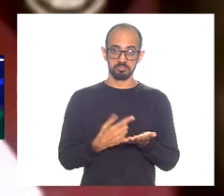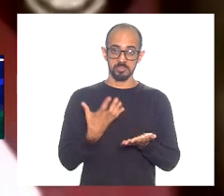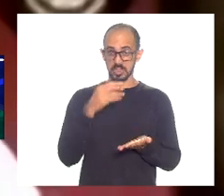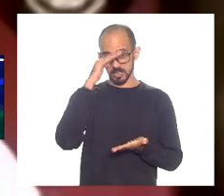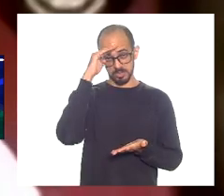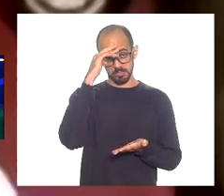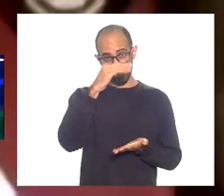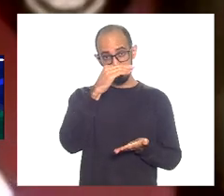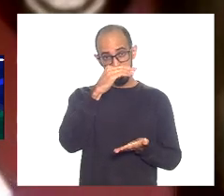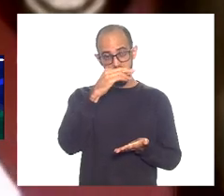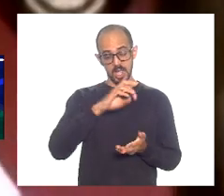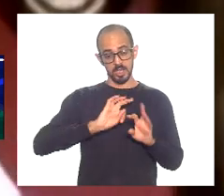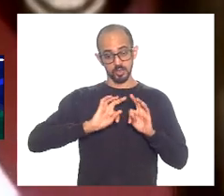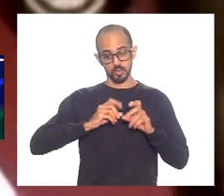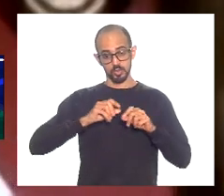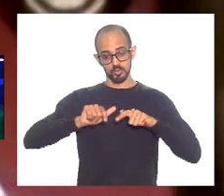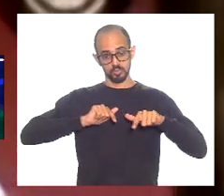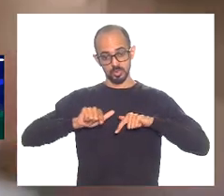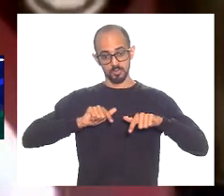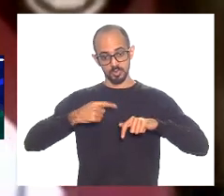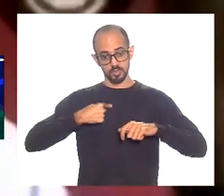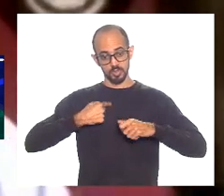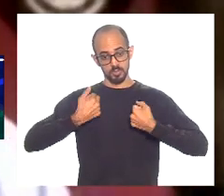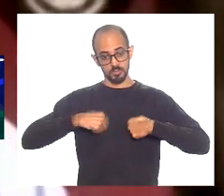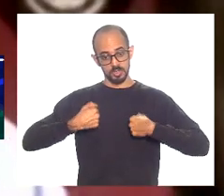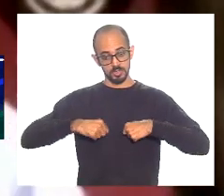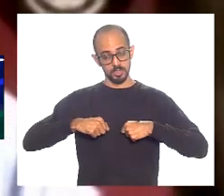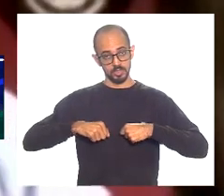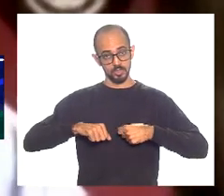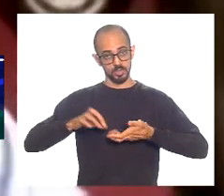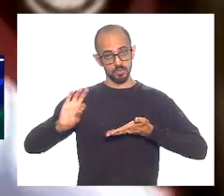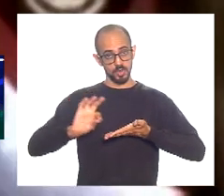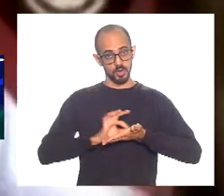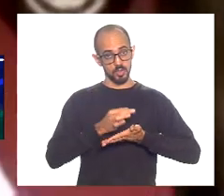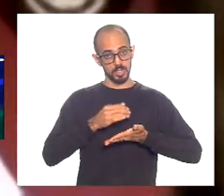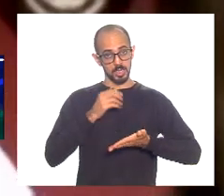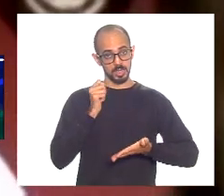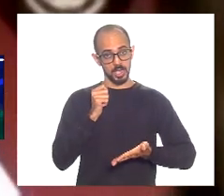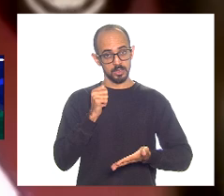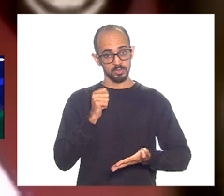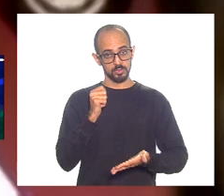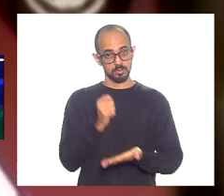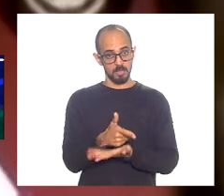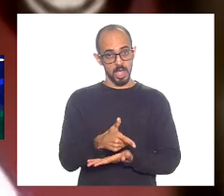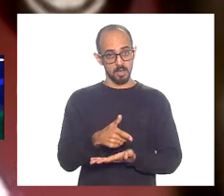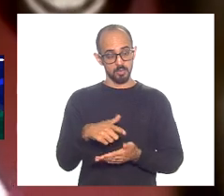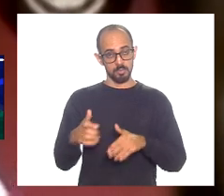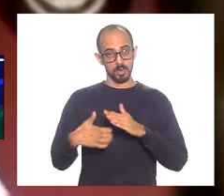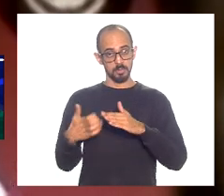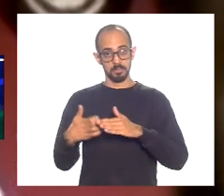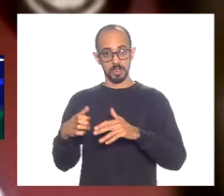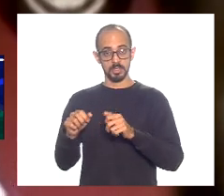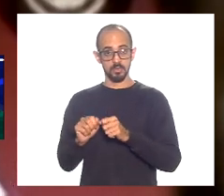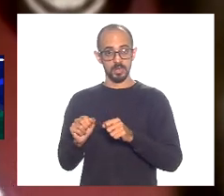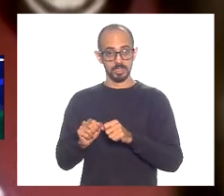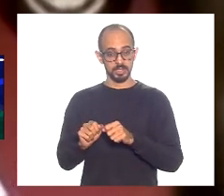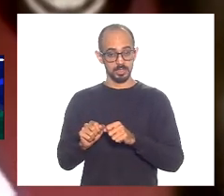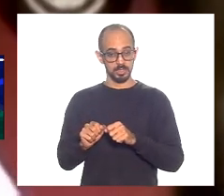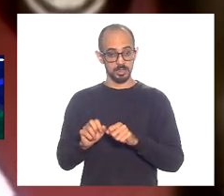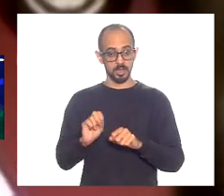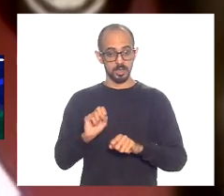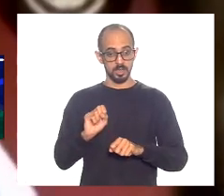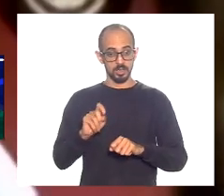não estava dando os serviços que eu necessito e que foram contratados por mim para a operadora prestar. Pois